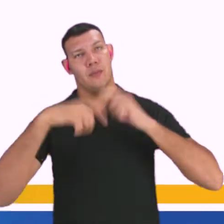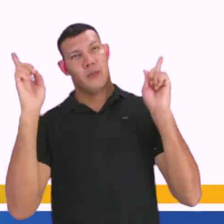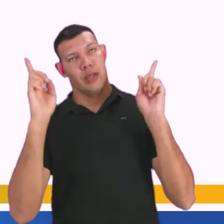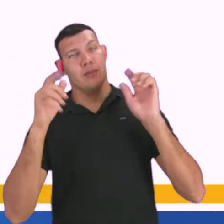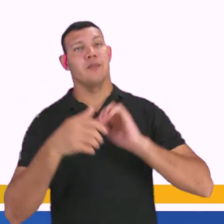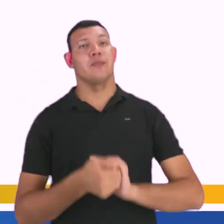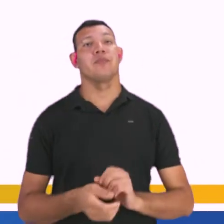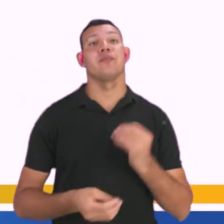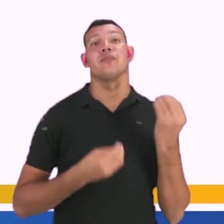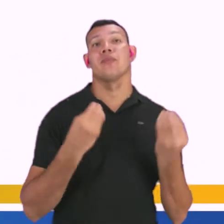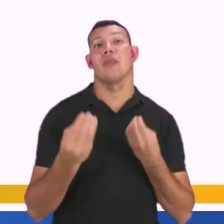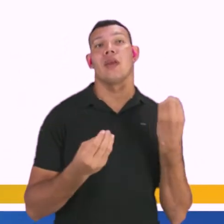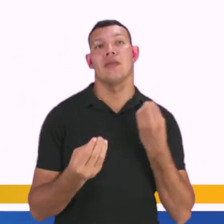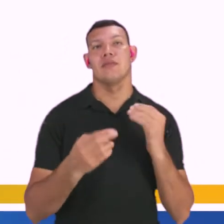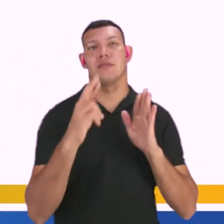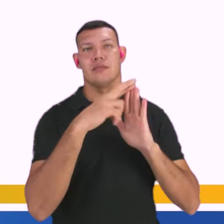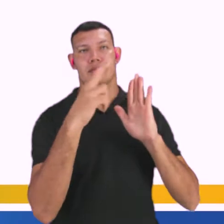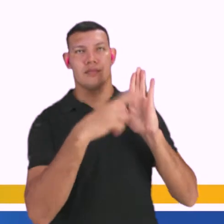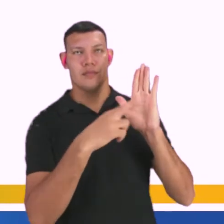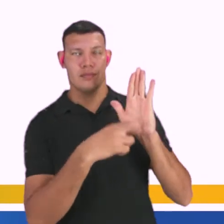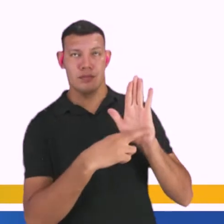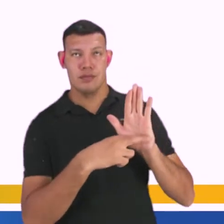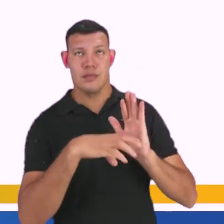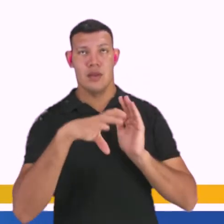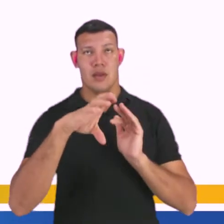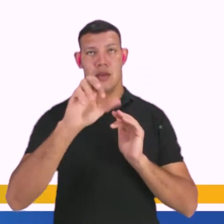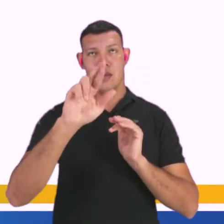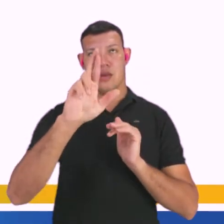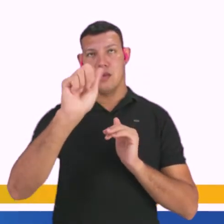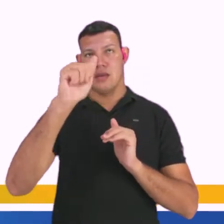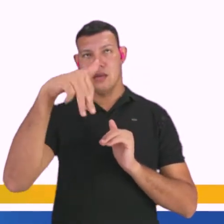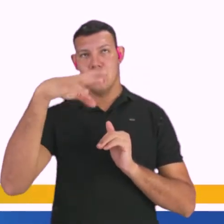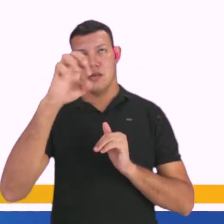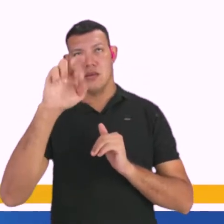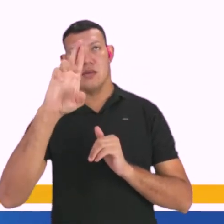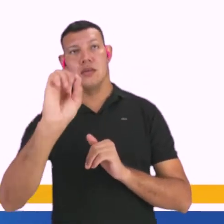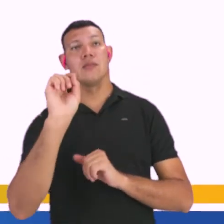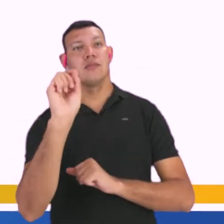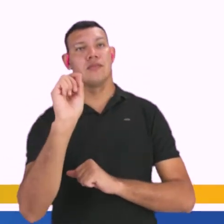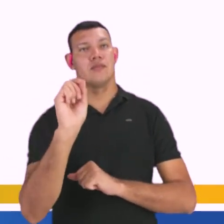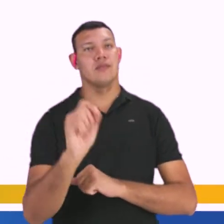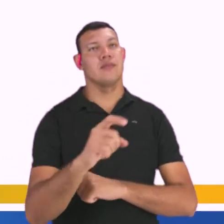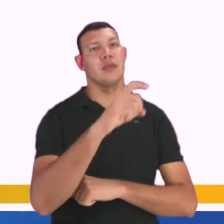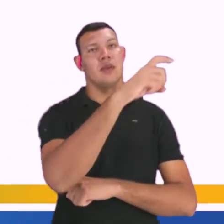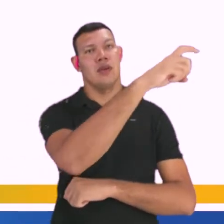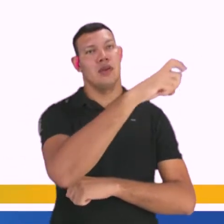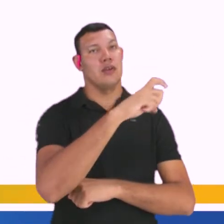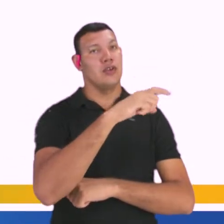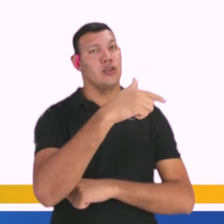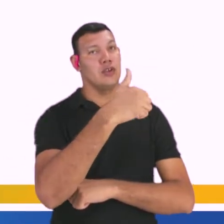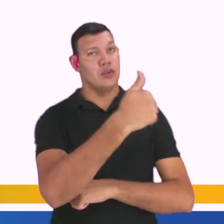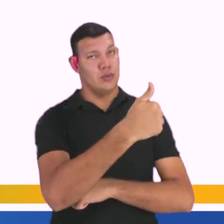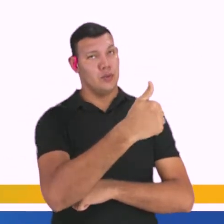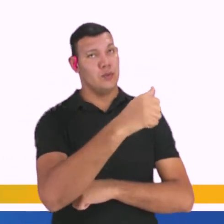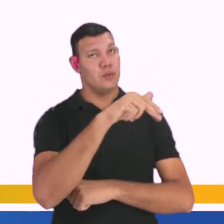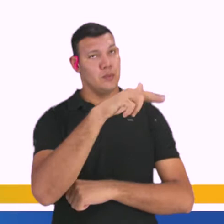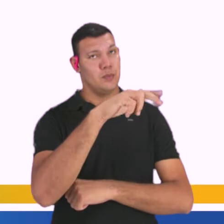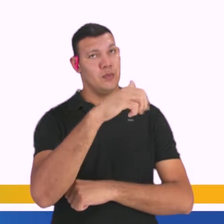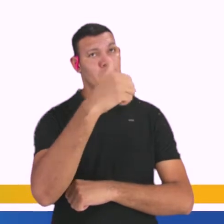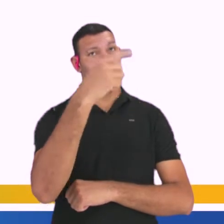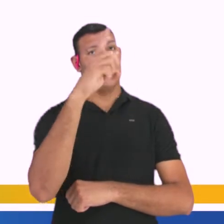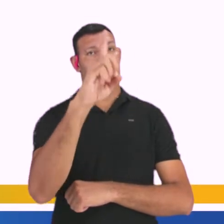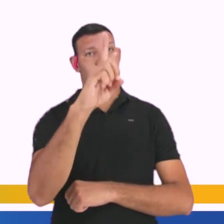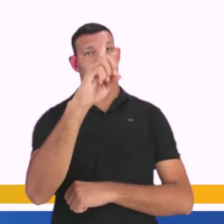quociente do determinante um dividido pelo determinante nós vamos ter 1 x 2 que